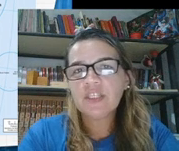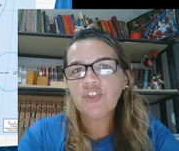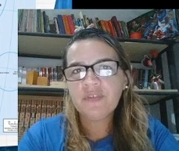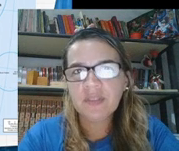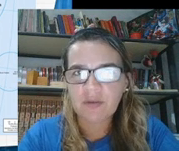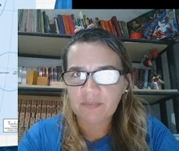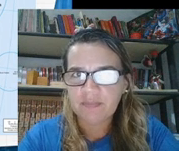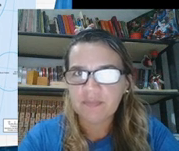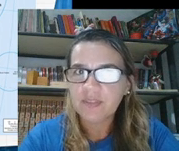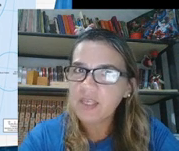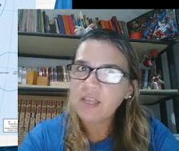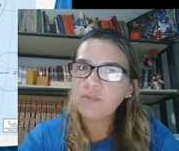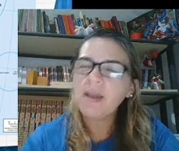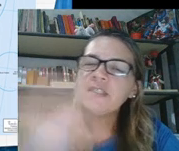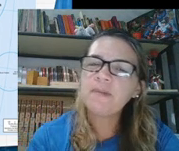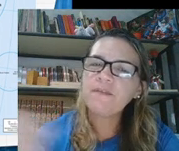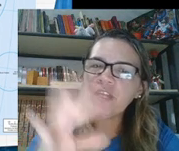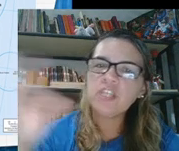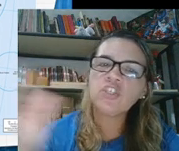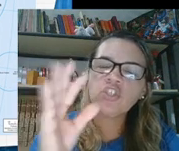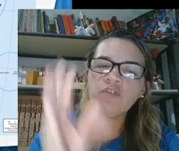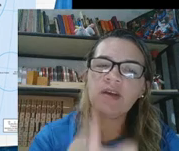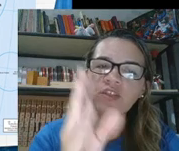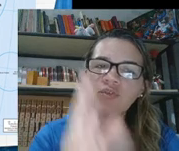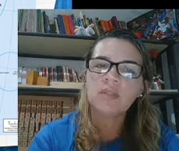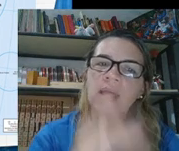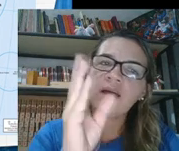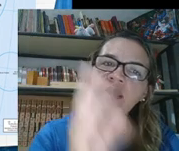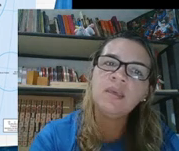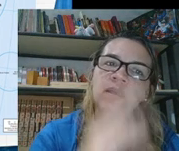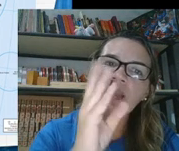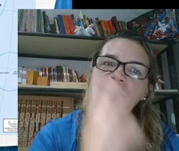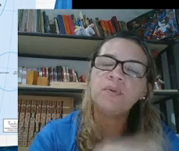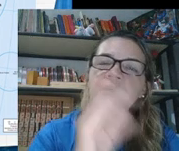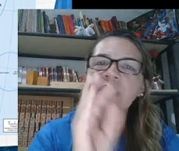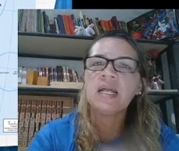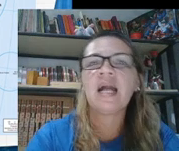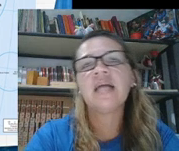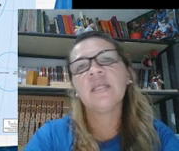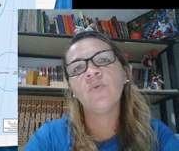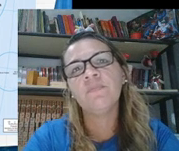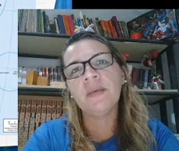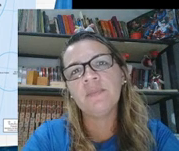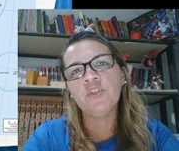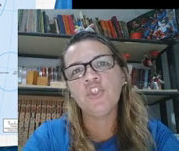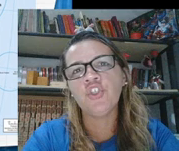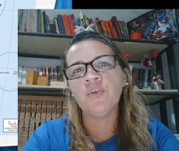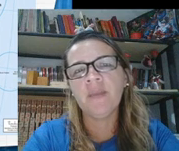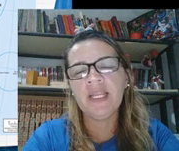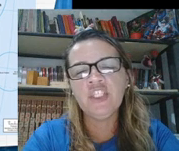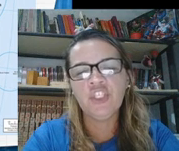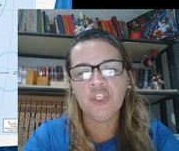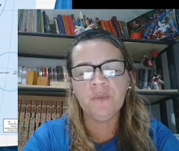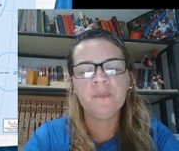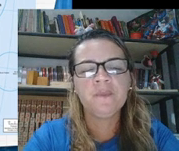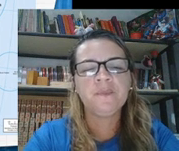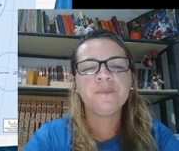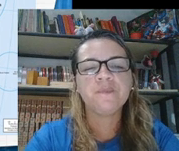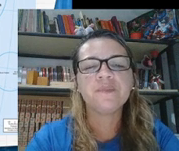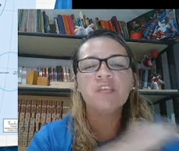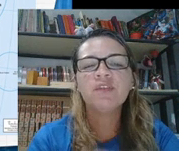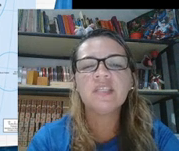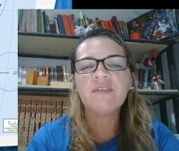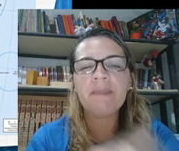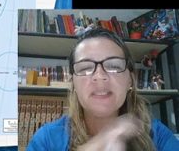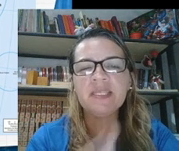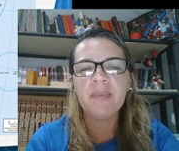organizada essa divisão. Certo? Mais pra frente a gente vai estudar item por item, cada um bem bonitinho, bem lindinho.